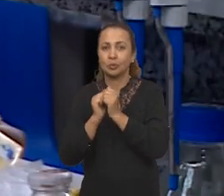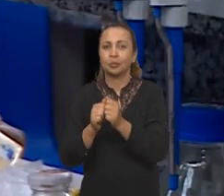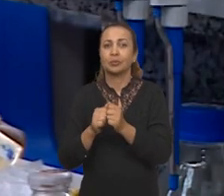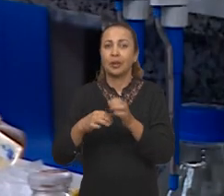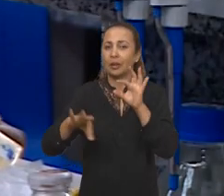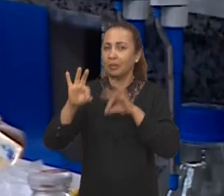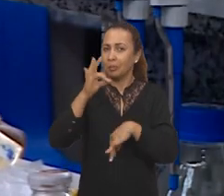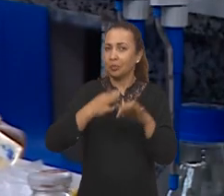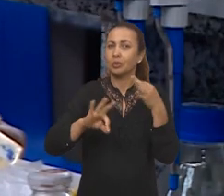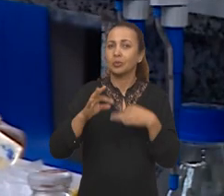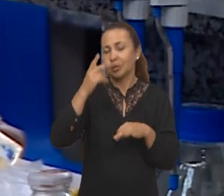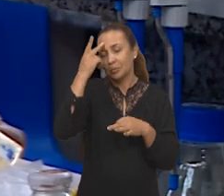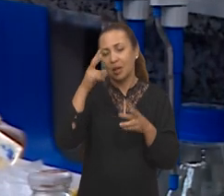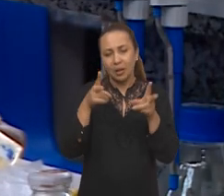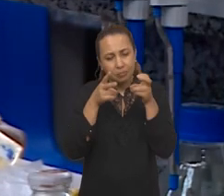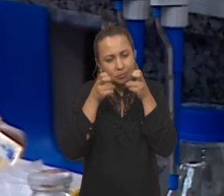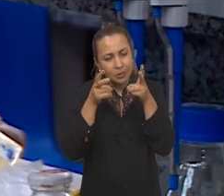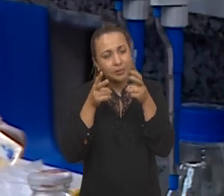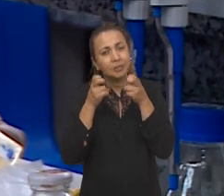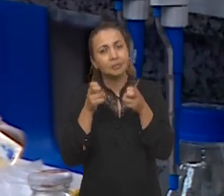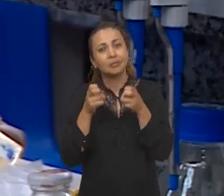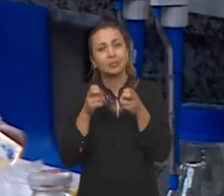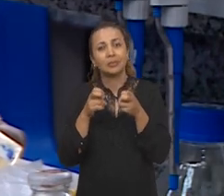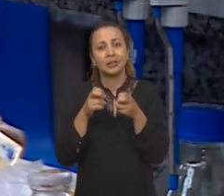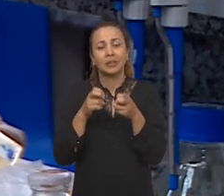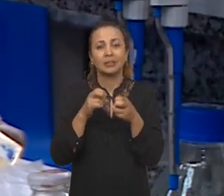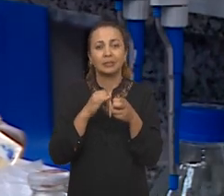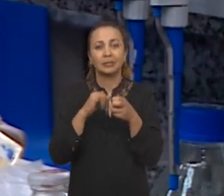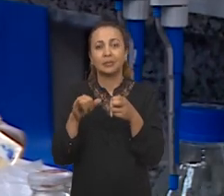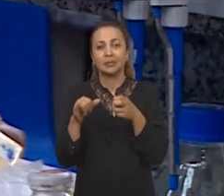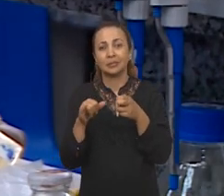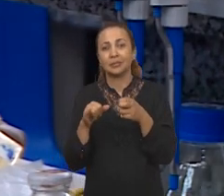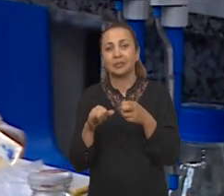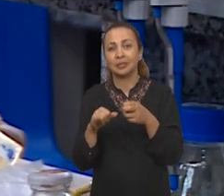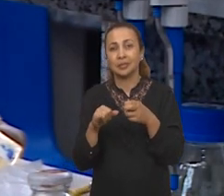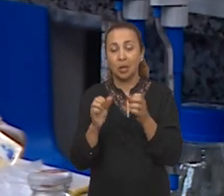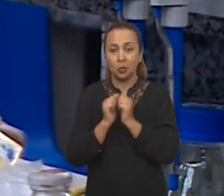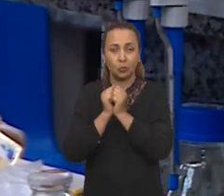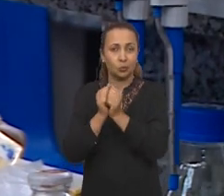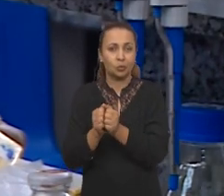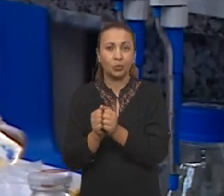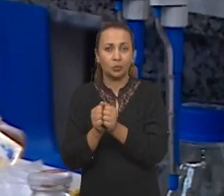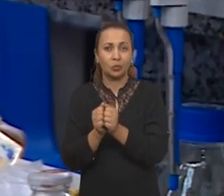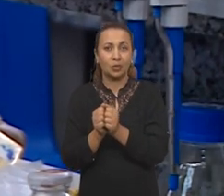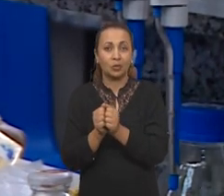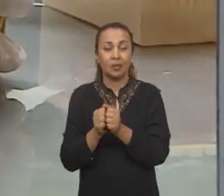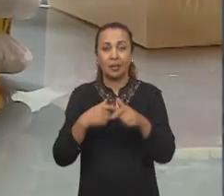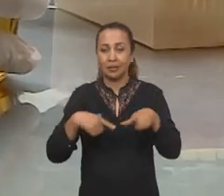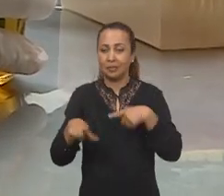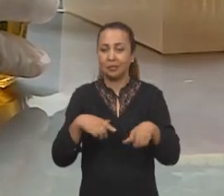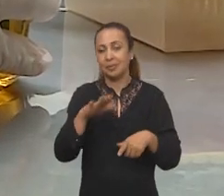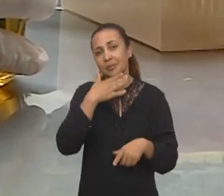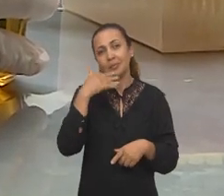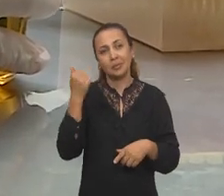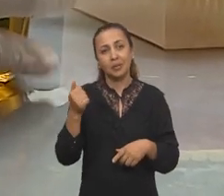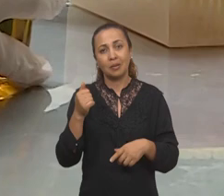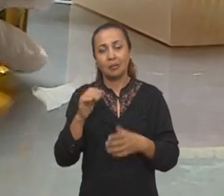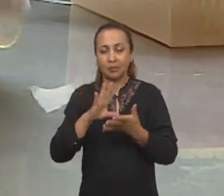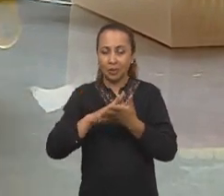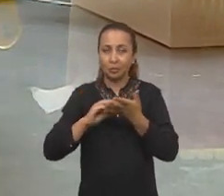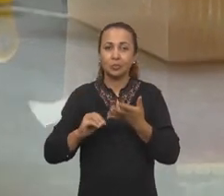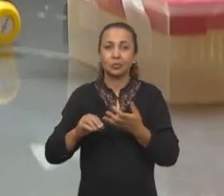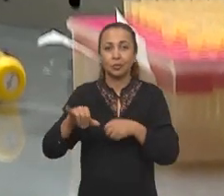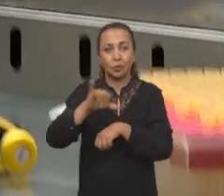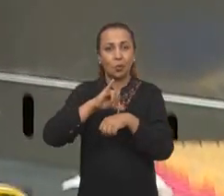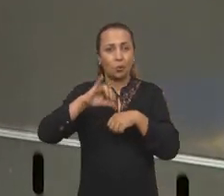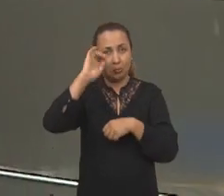a gente tem aqui no laboratório para verificar se esses sempre trabalhando juntos eles vão atuar melhor Na